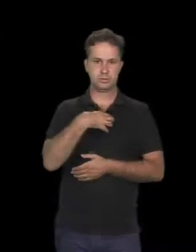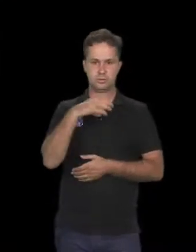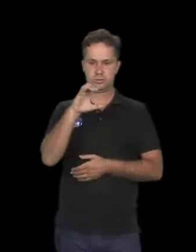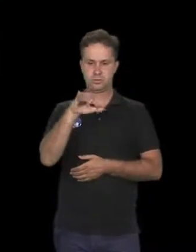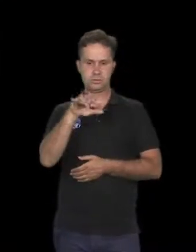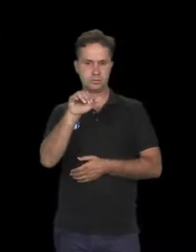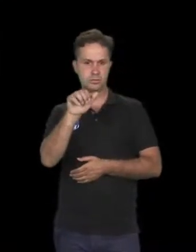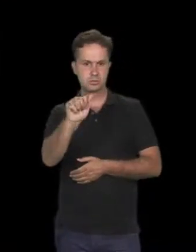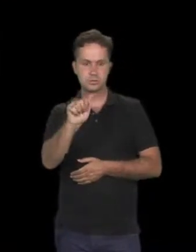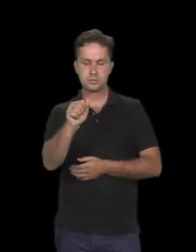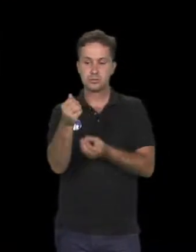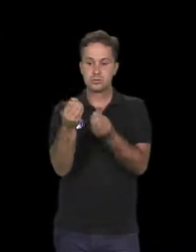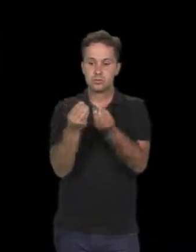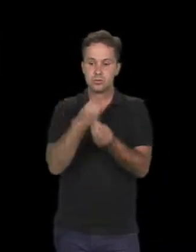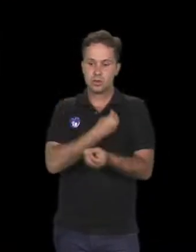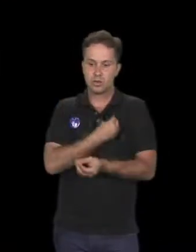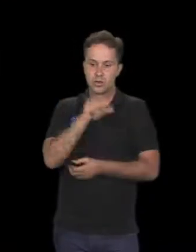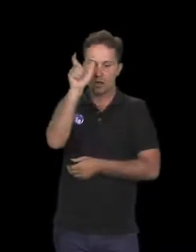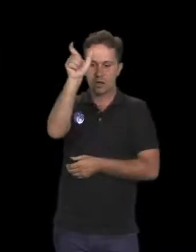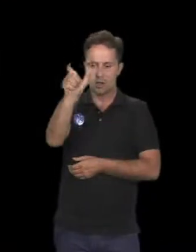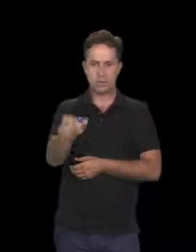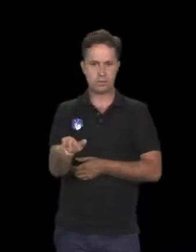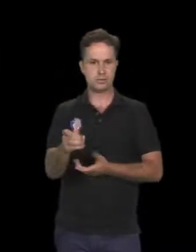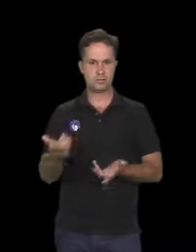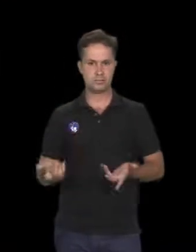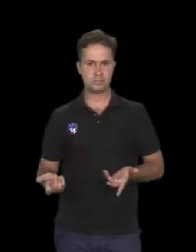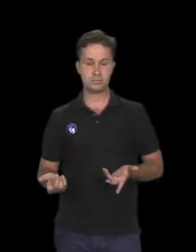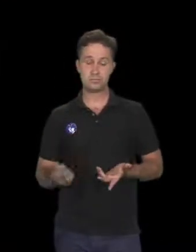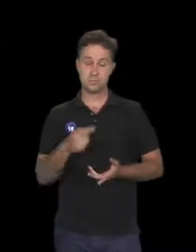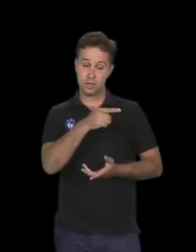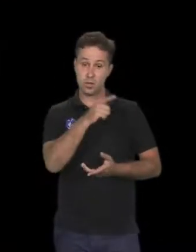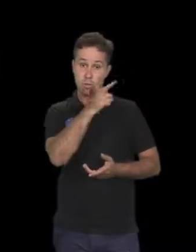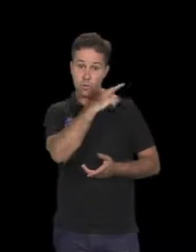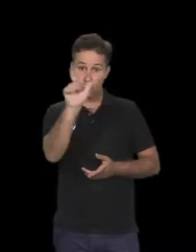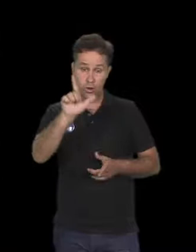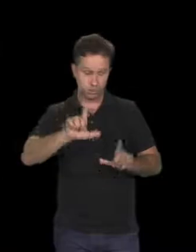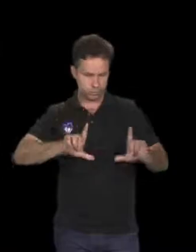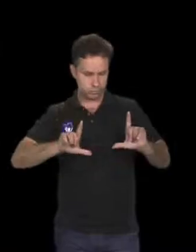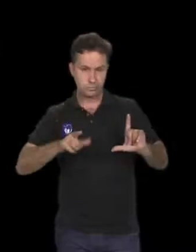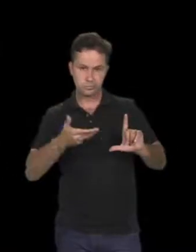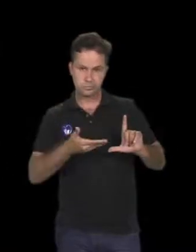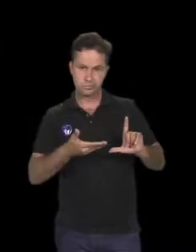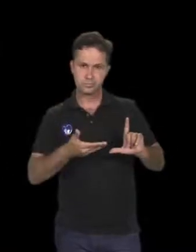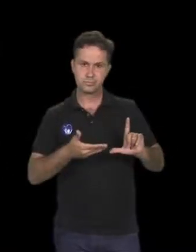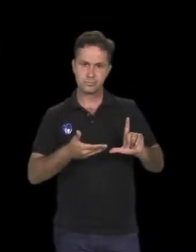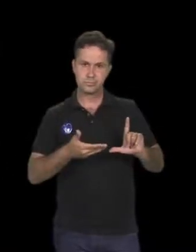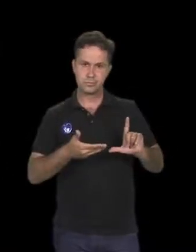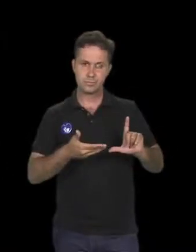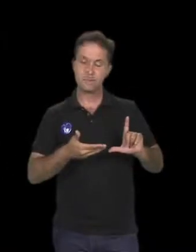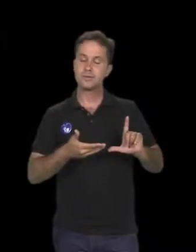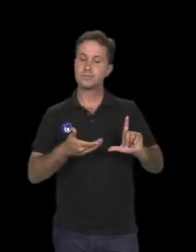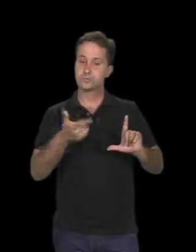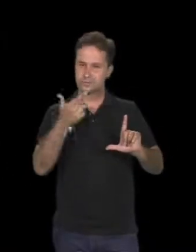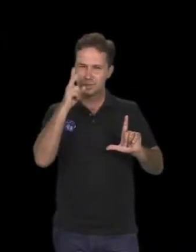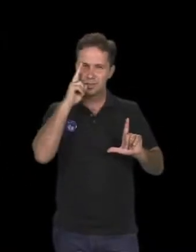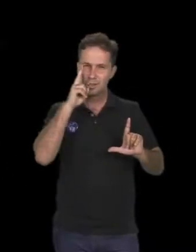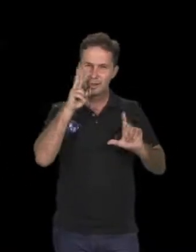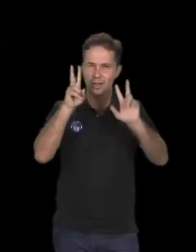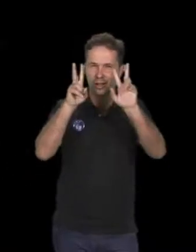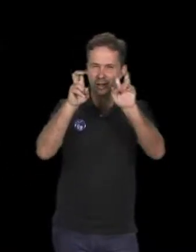matéria é outra matéria que, aí de novo, voltando aos temas que eu abordei aqui no início desse primeiro